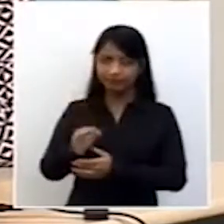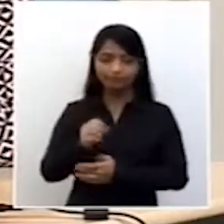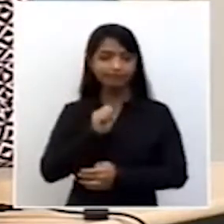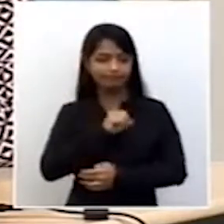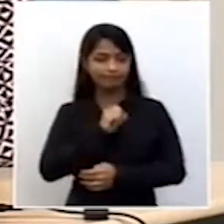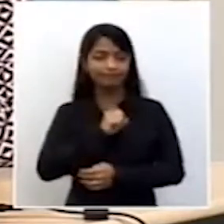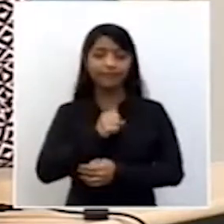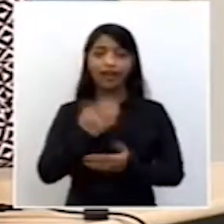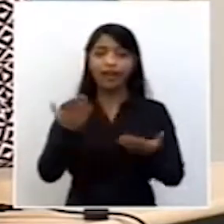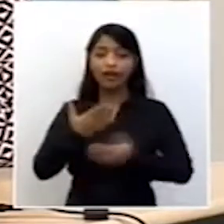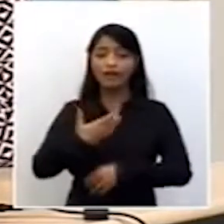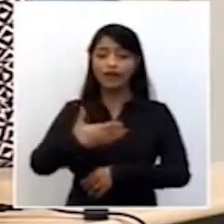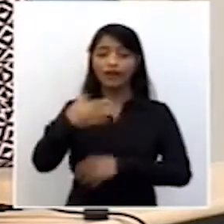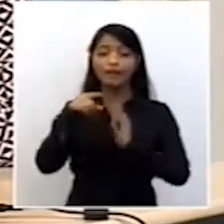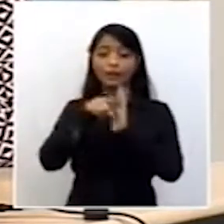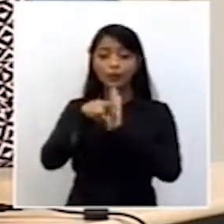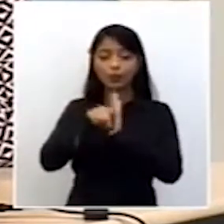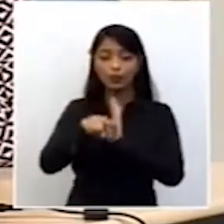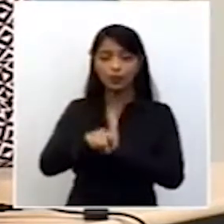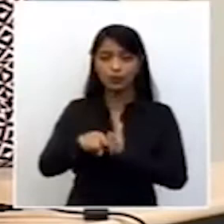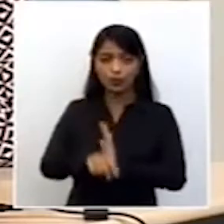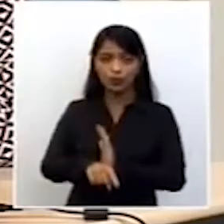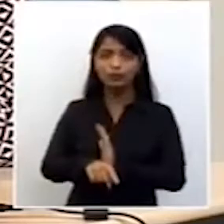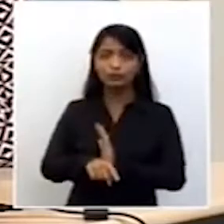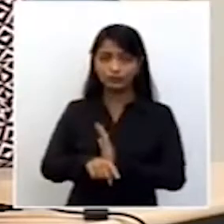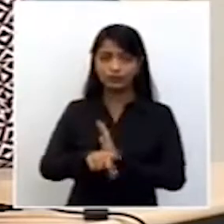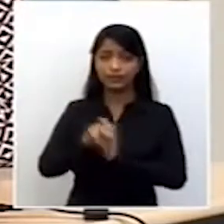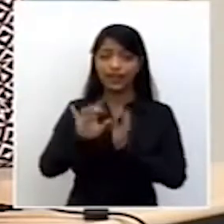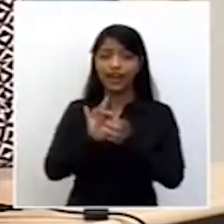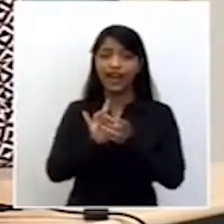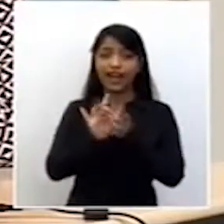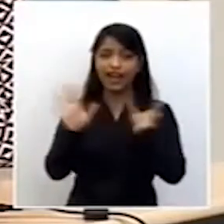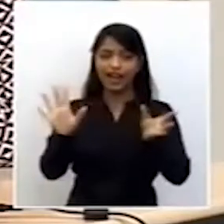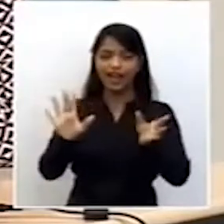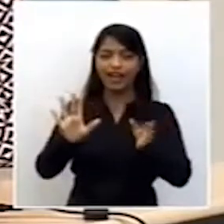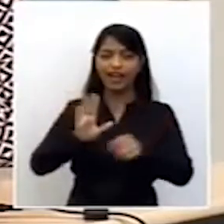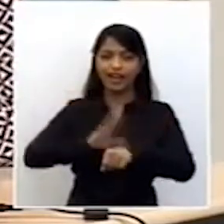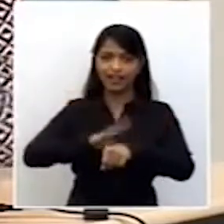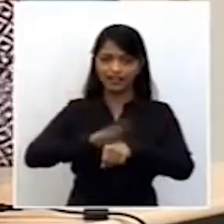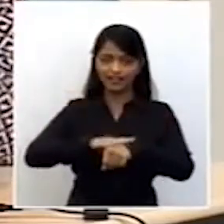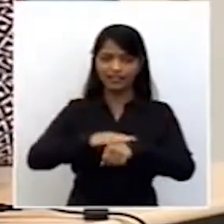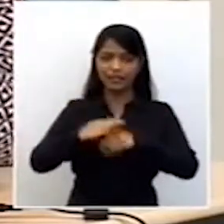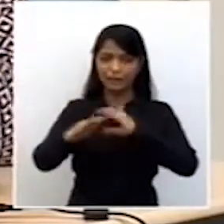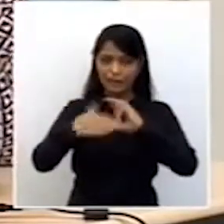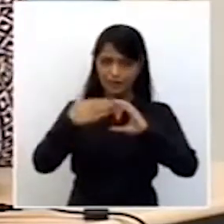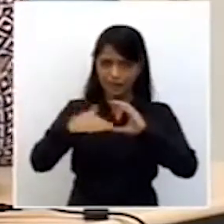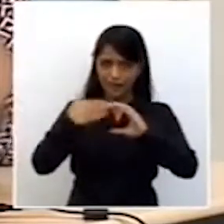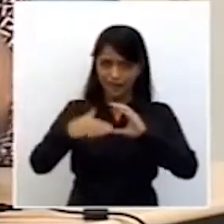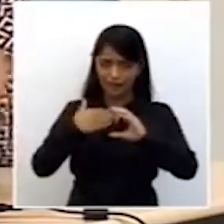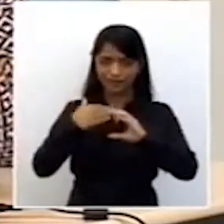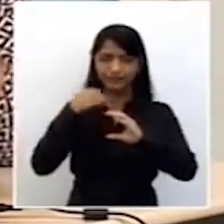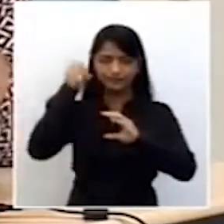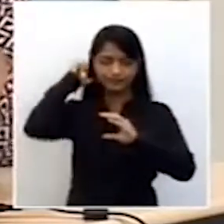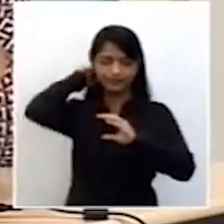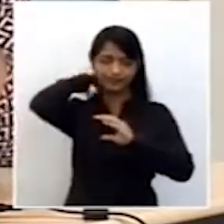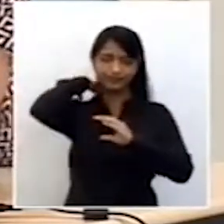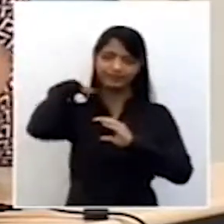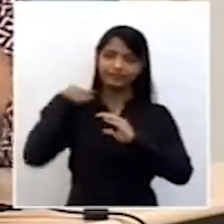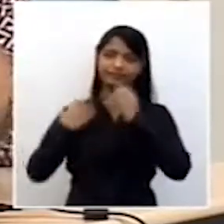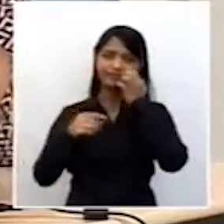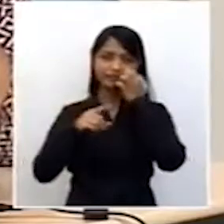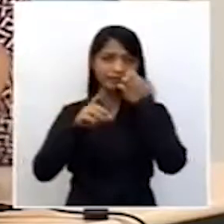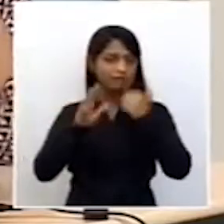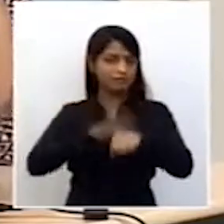fazer algumas perguntinhas. A gente fecha o chat aí 2 minutinhos, fecha entre aspas, né? Abre o chat